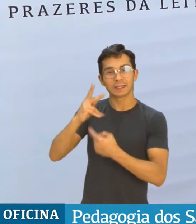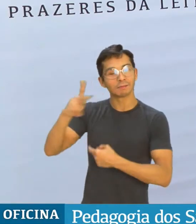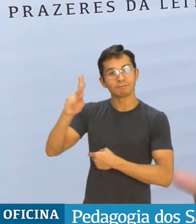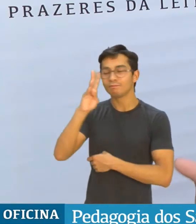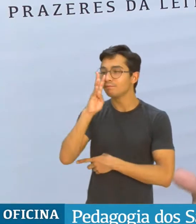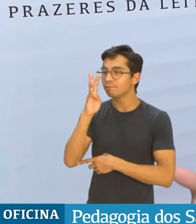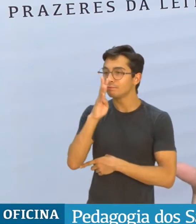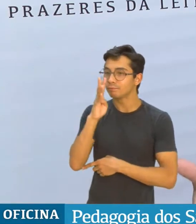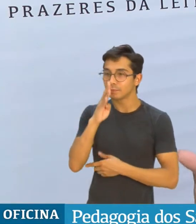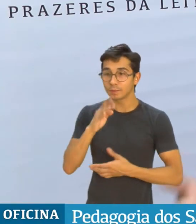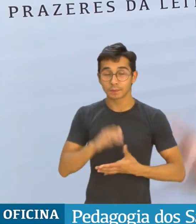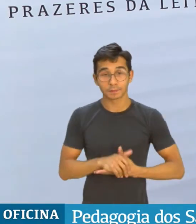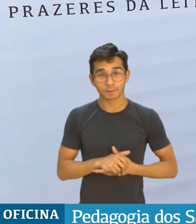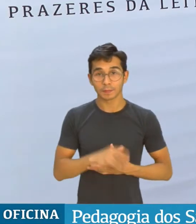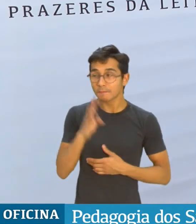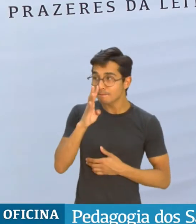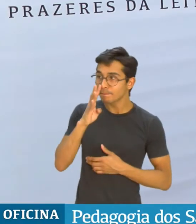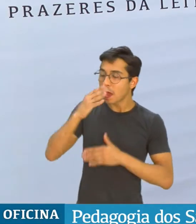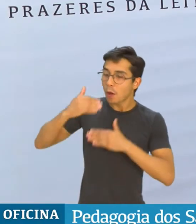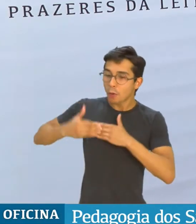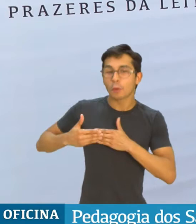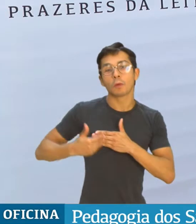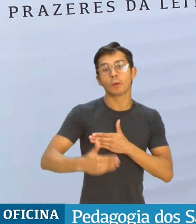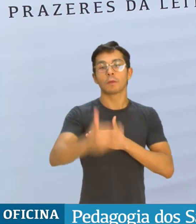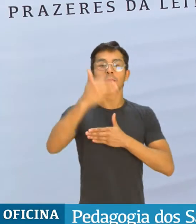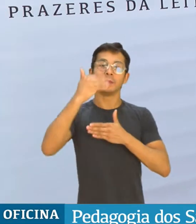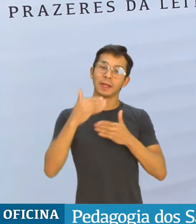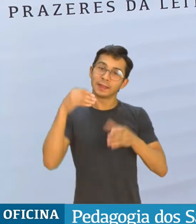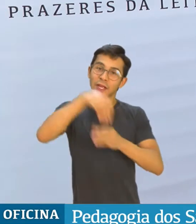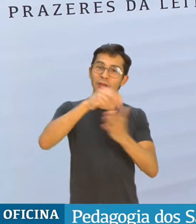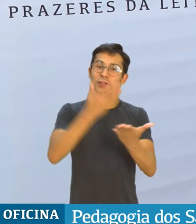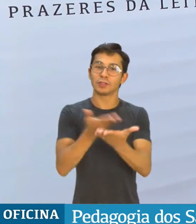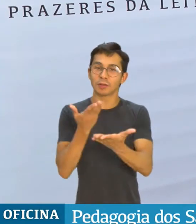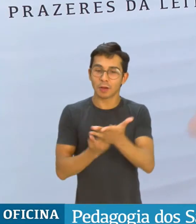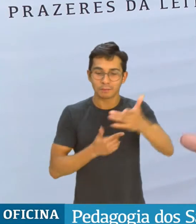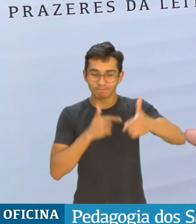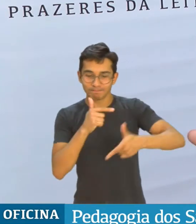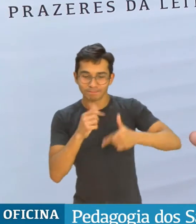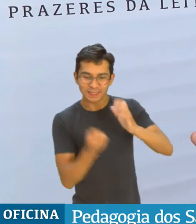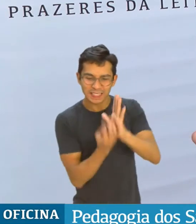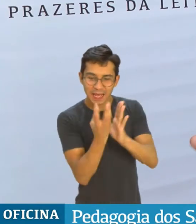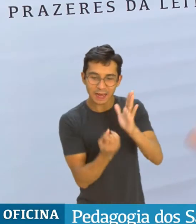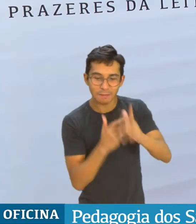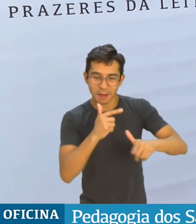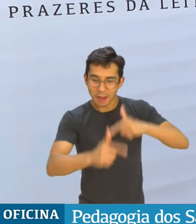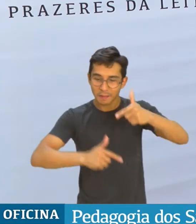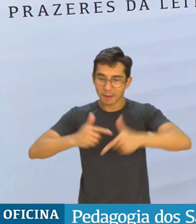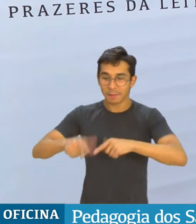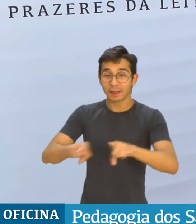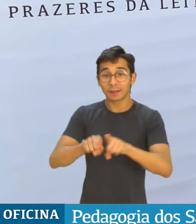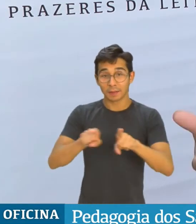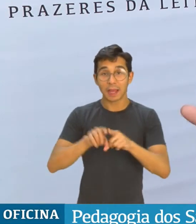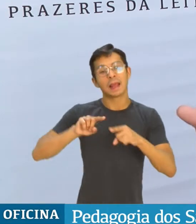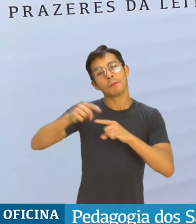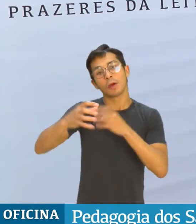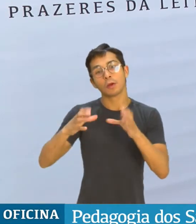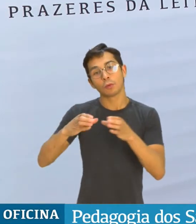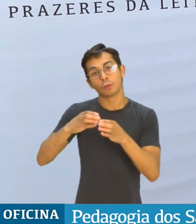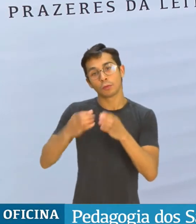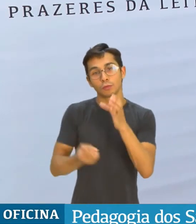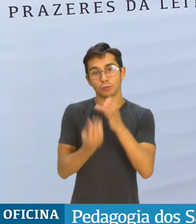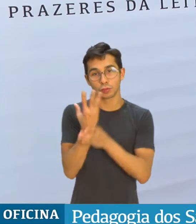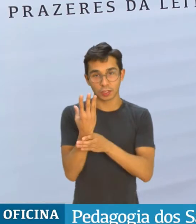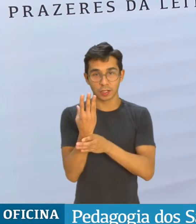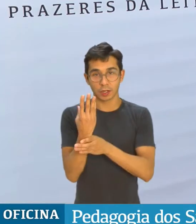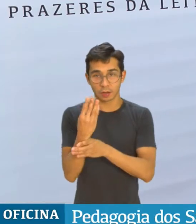E aí, a partir disso, eu levei esse trabalho para a escola, e a gente também, alguns anos depois, eu montei um grupo que são os